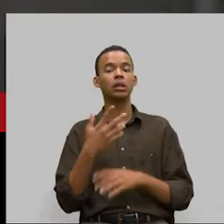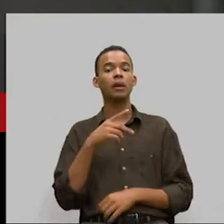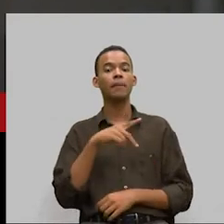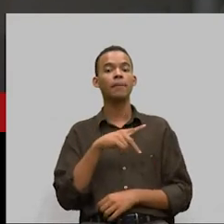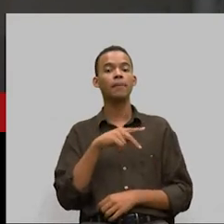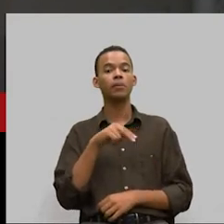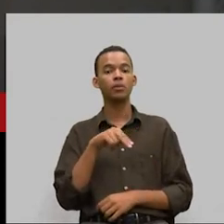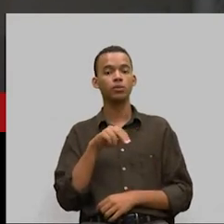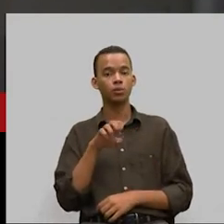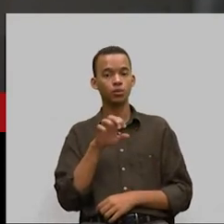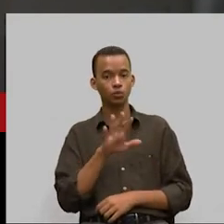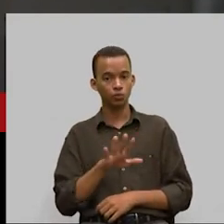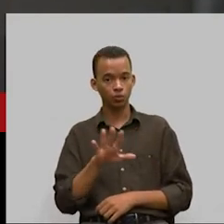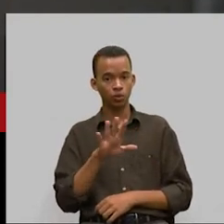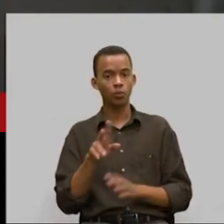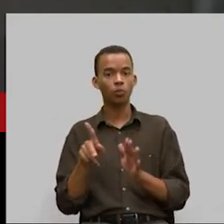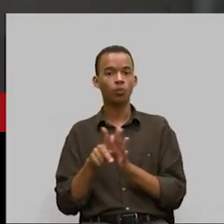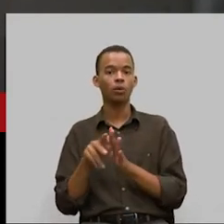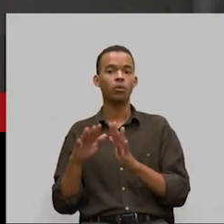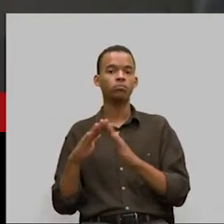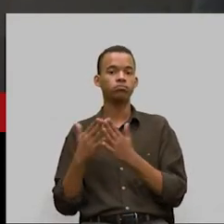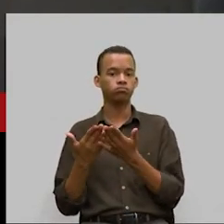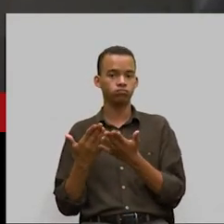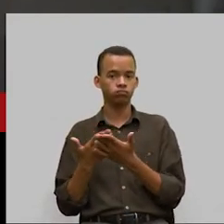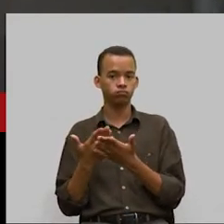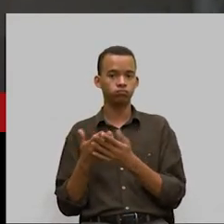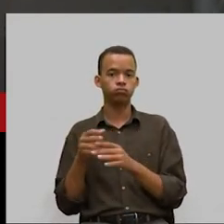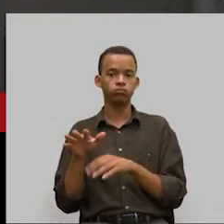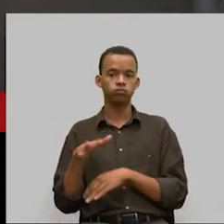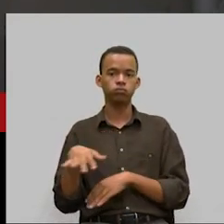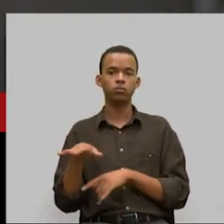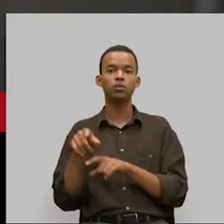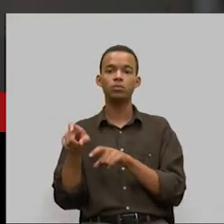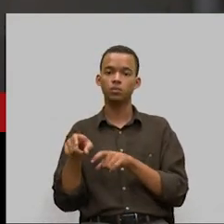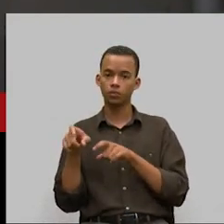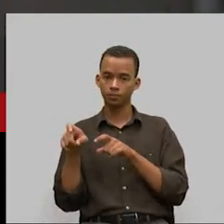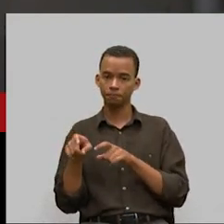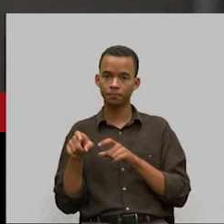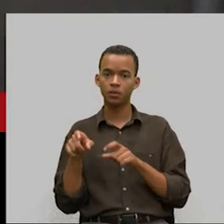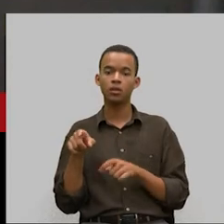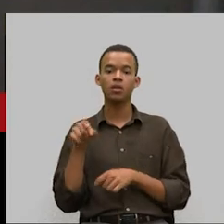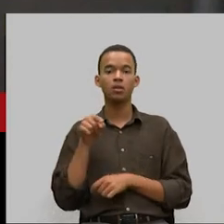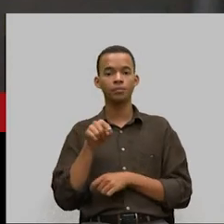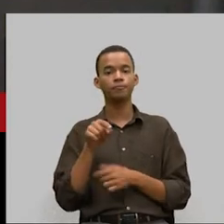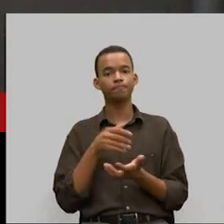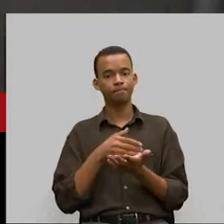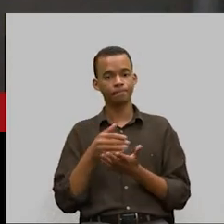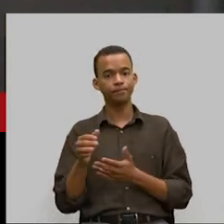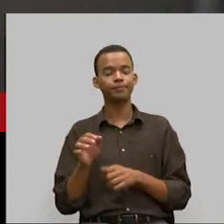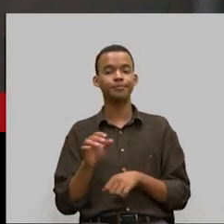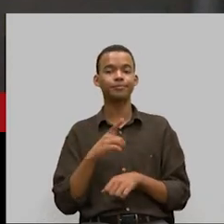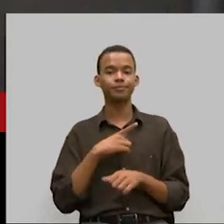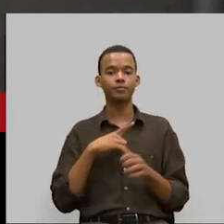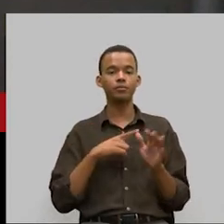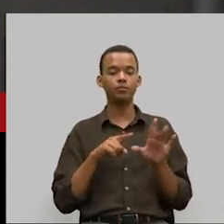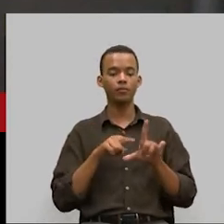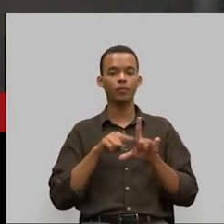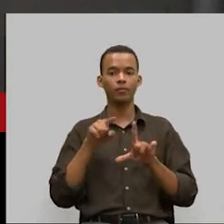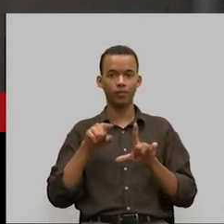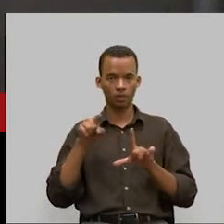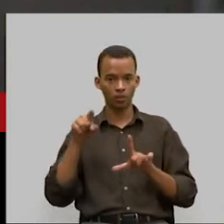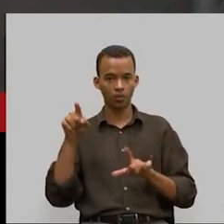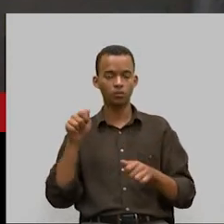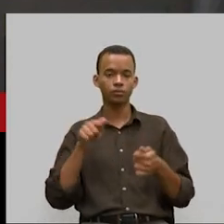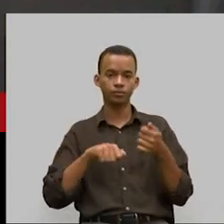2010 naquele momento as estatísticas né as avaliações mostravam que no andar nós